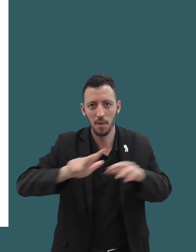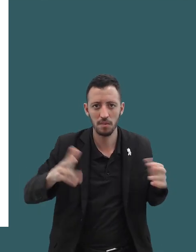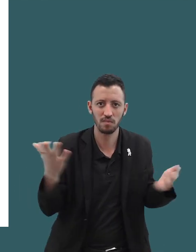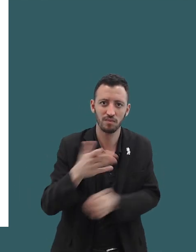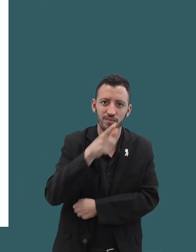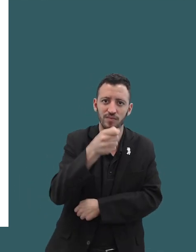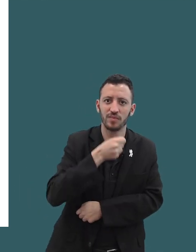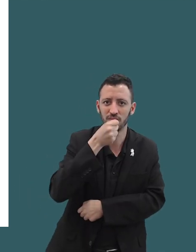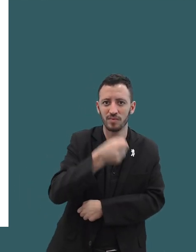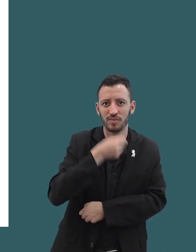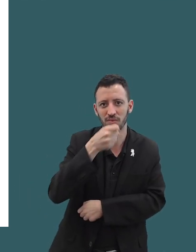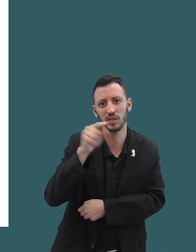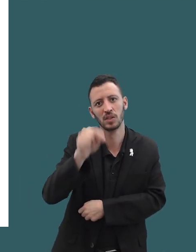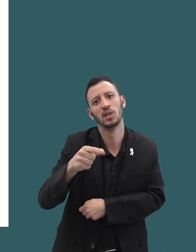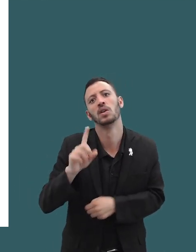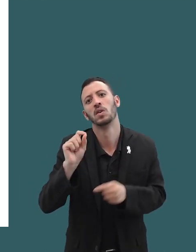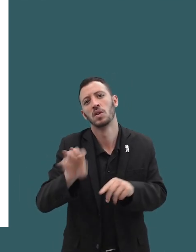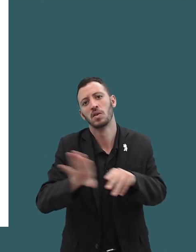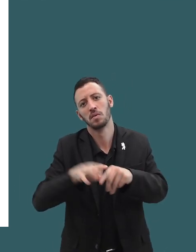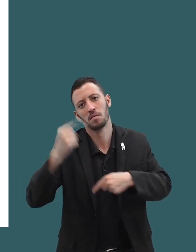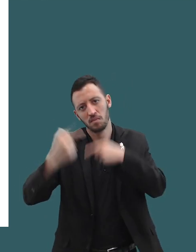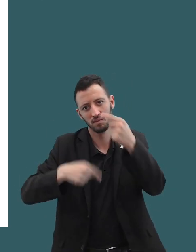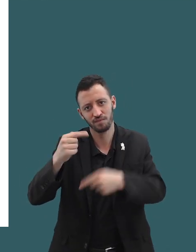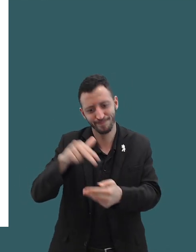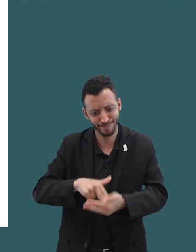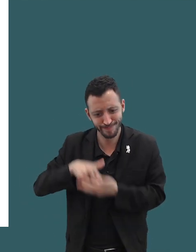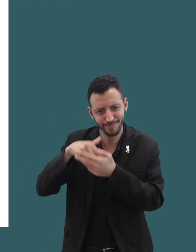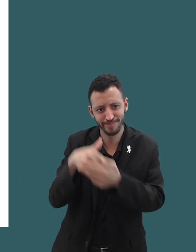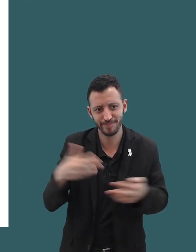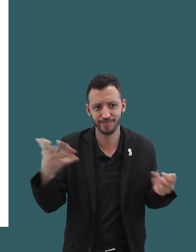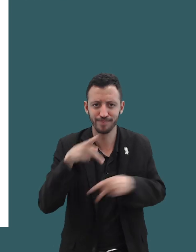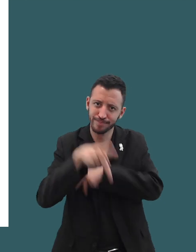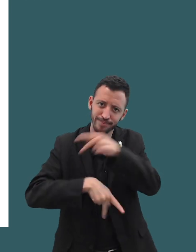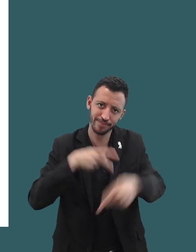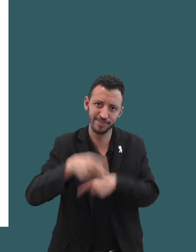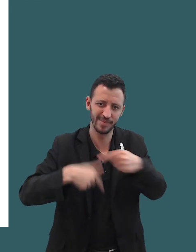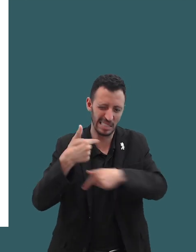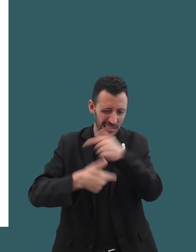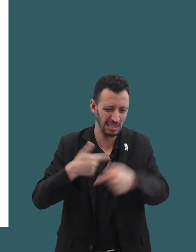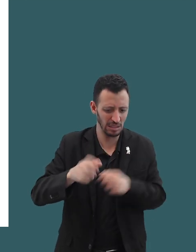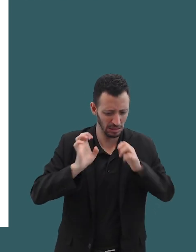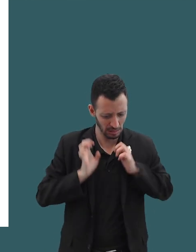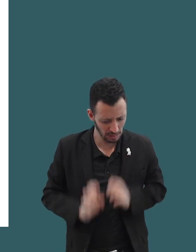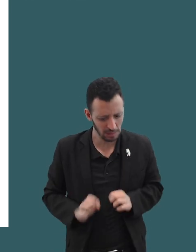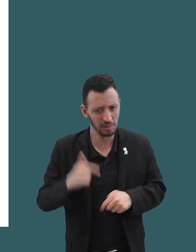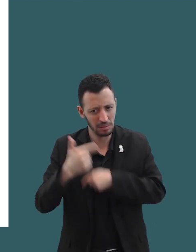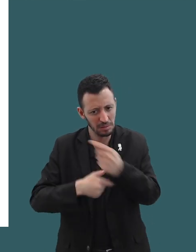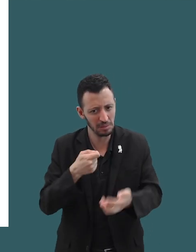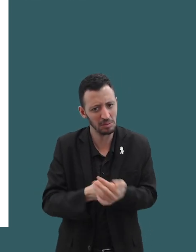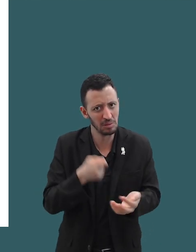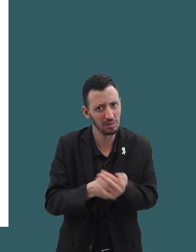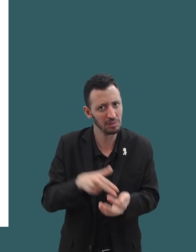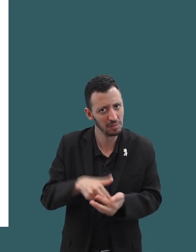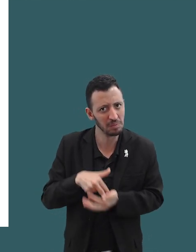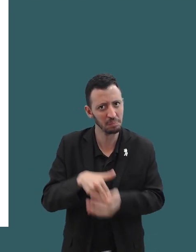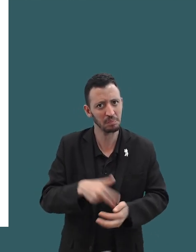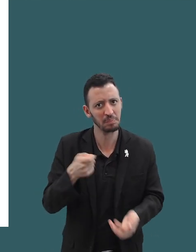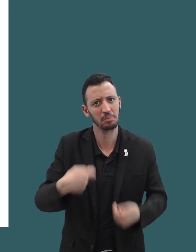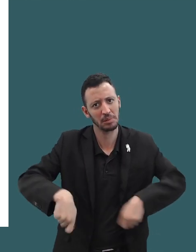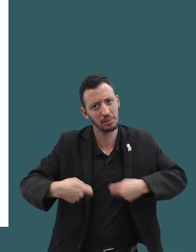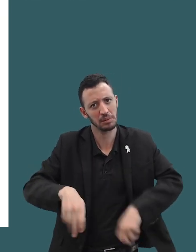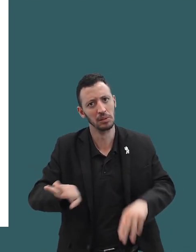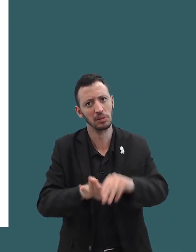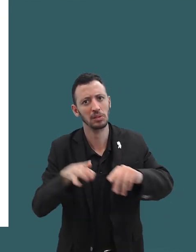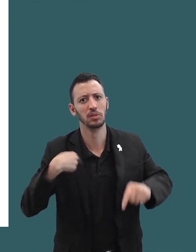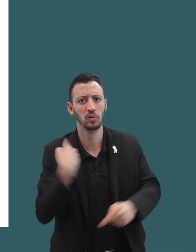o jornalismo é um ato político de resistência, vou pular isso, um exercício crítico, ético, rigoroso e preciso, porque nós